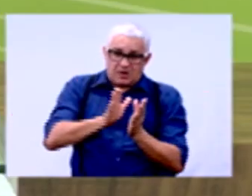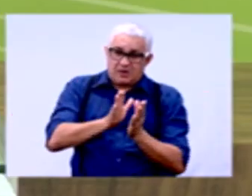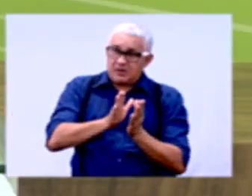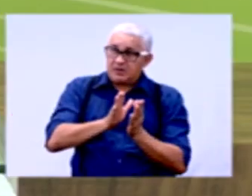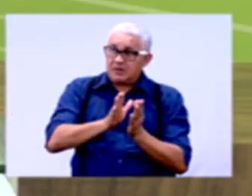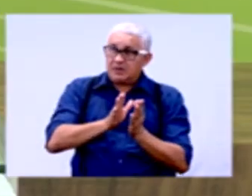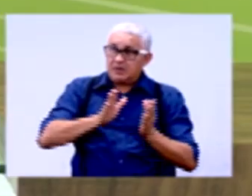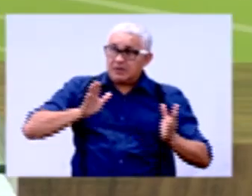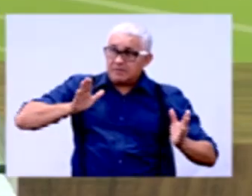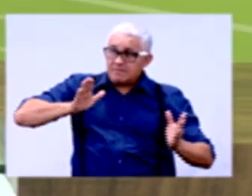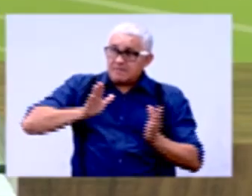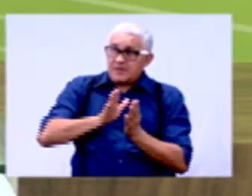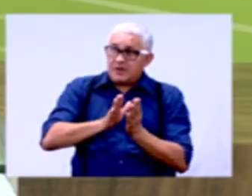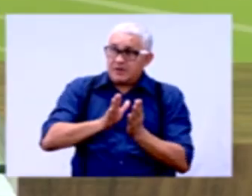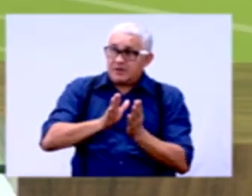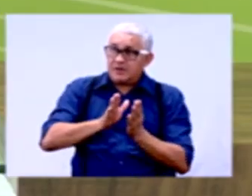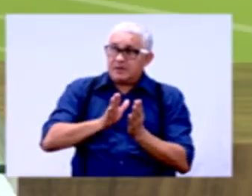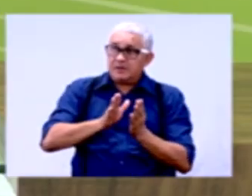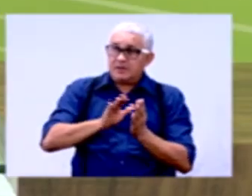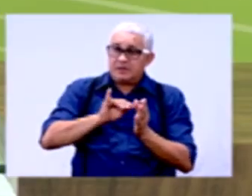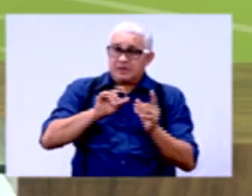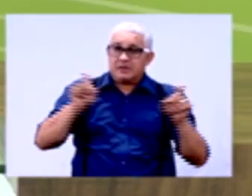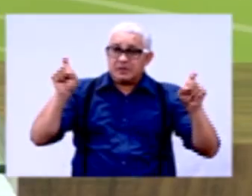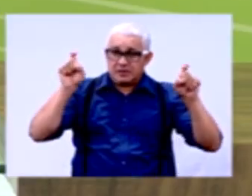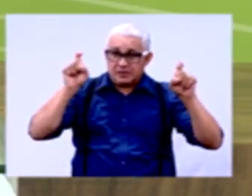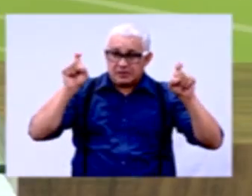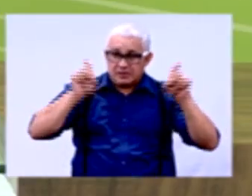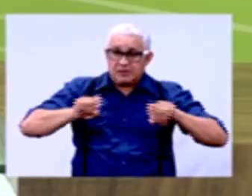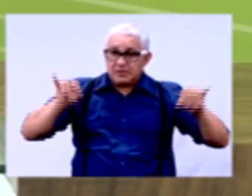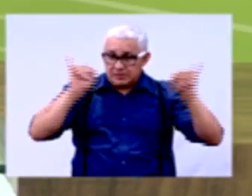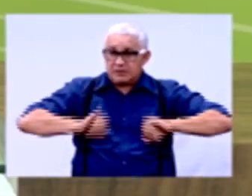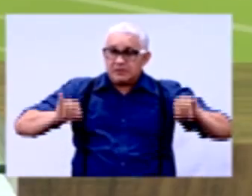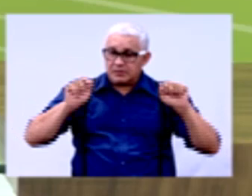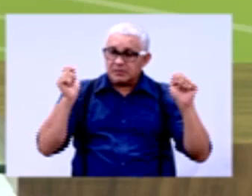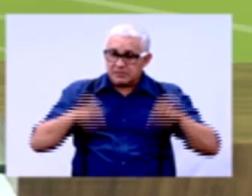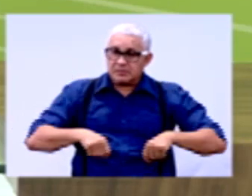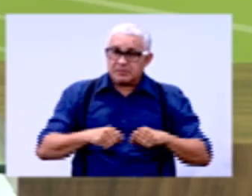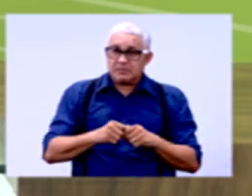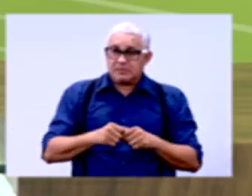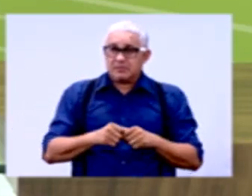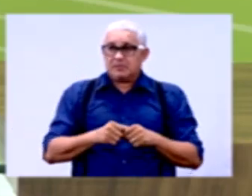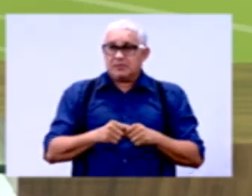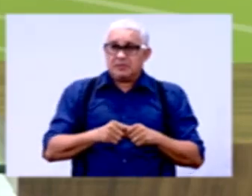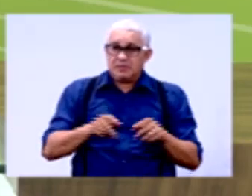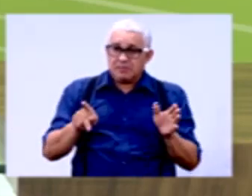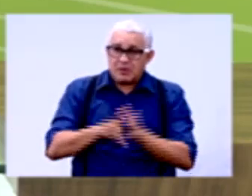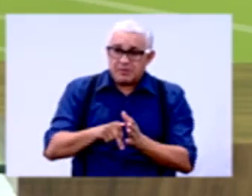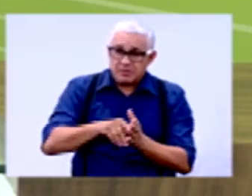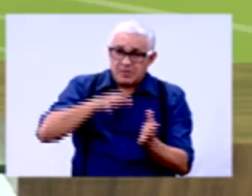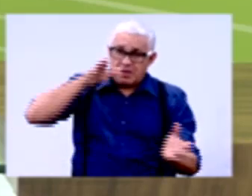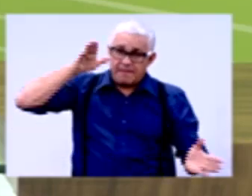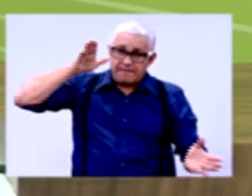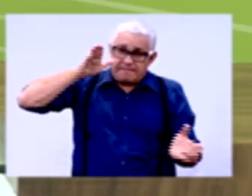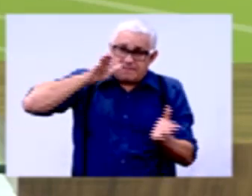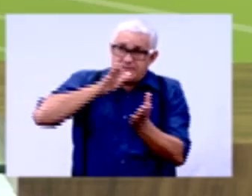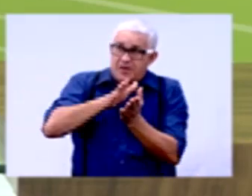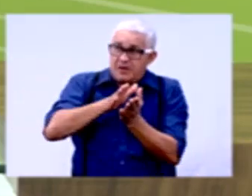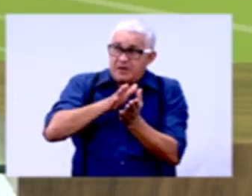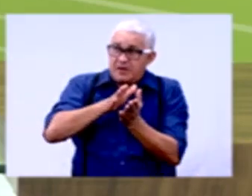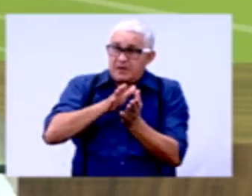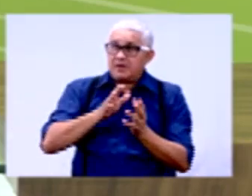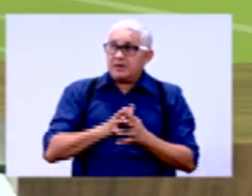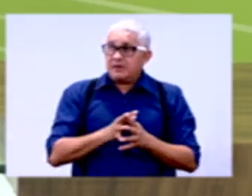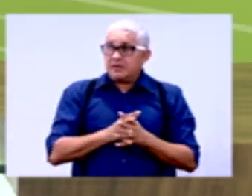Na informática a gente tem como, através de métodos de compressão, eliminar